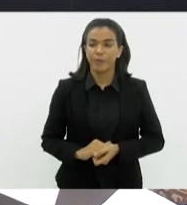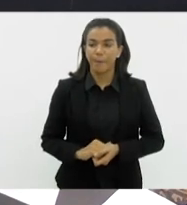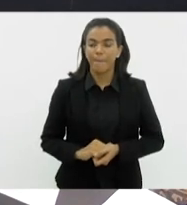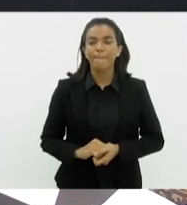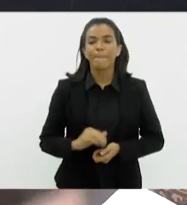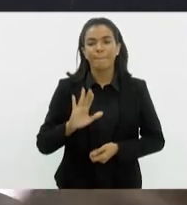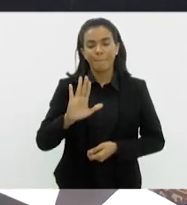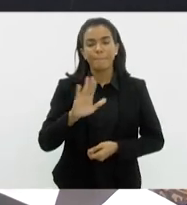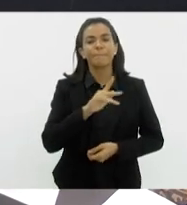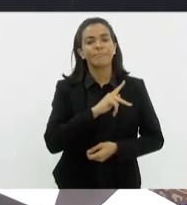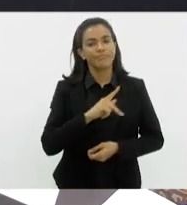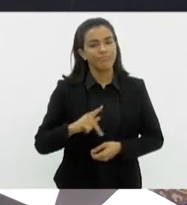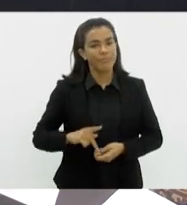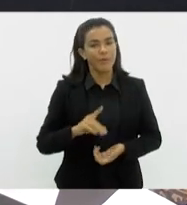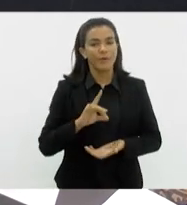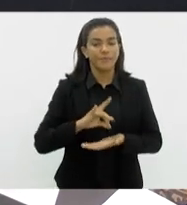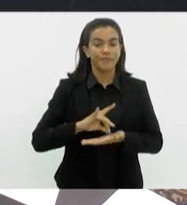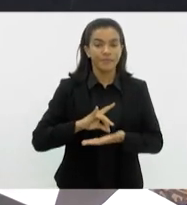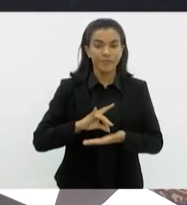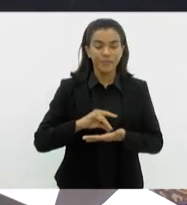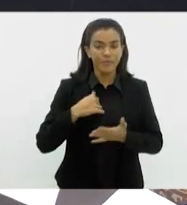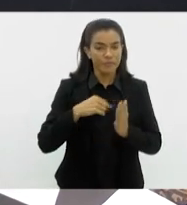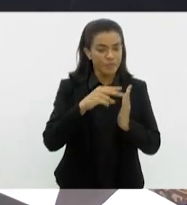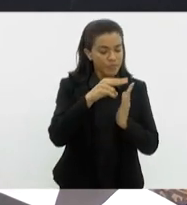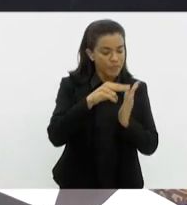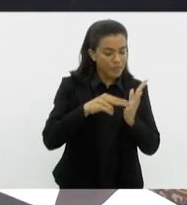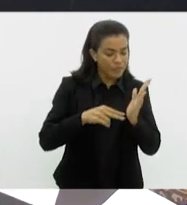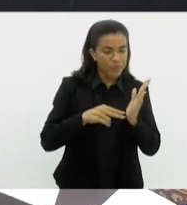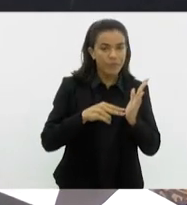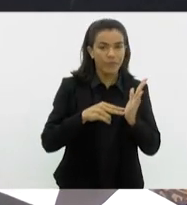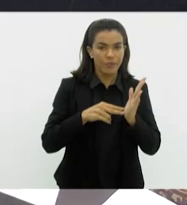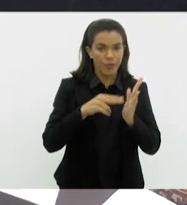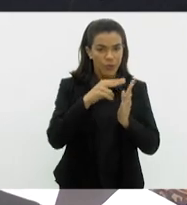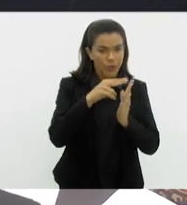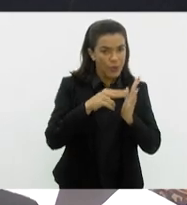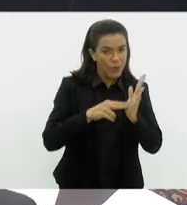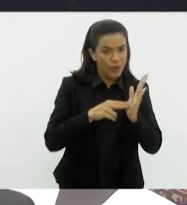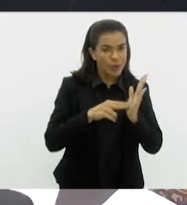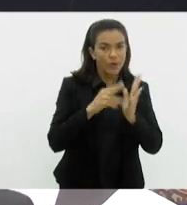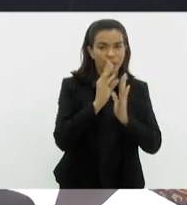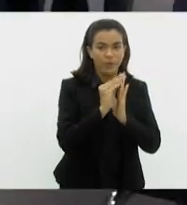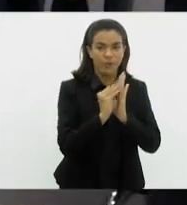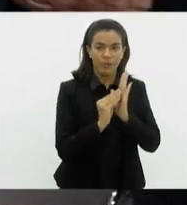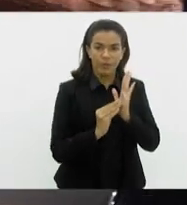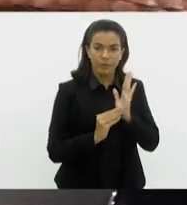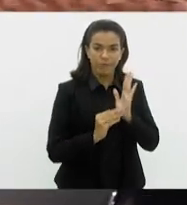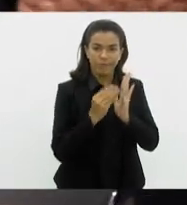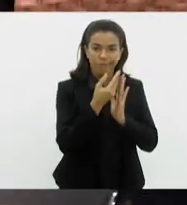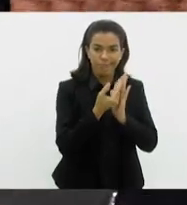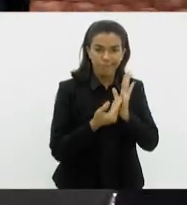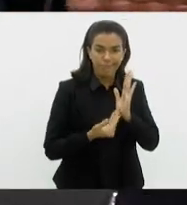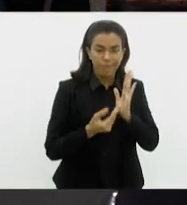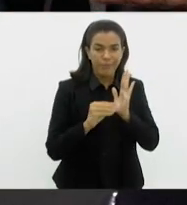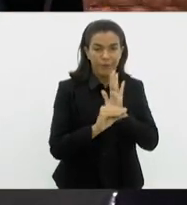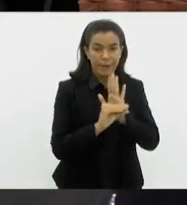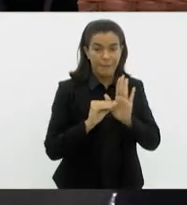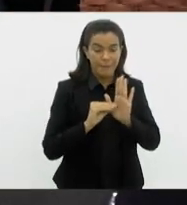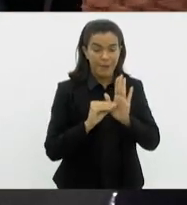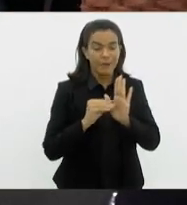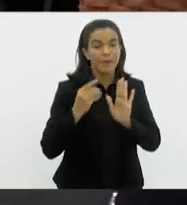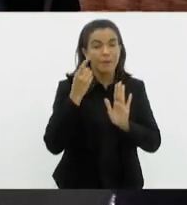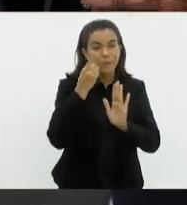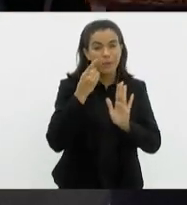Senhor presidente, na verdade, estou vendo aqui o conteúdo das emendas do deputado